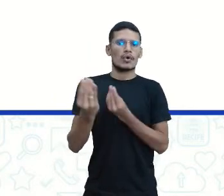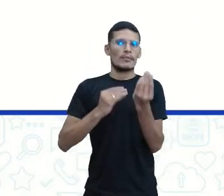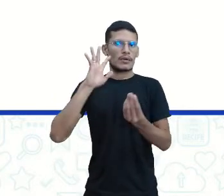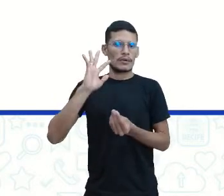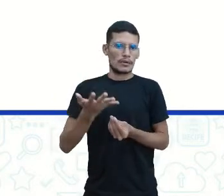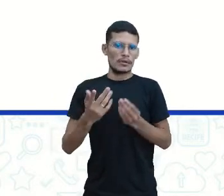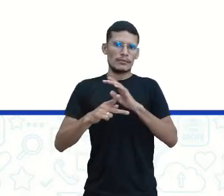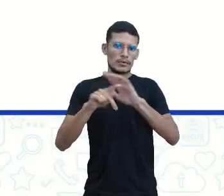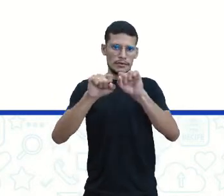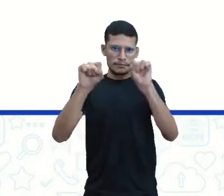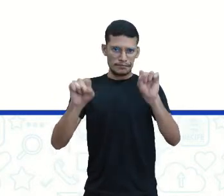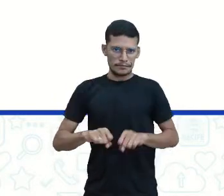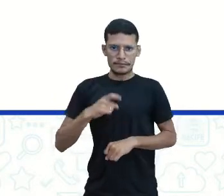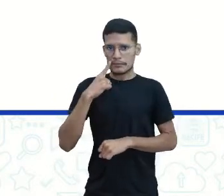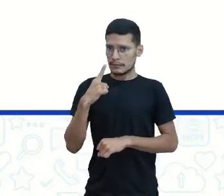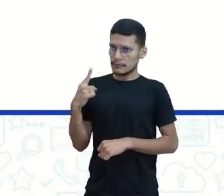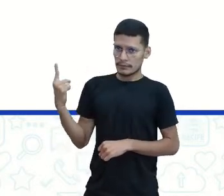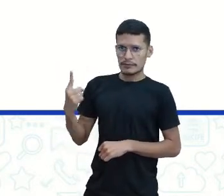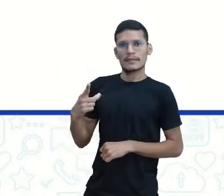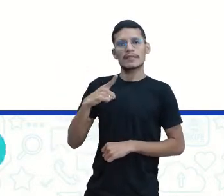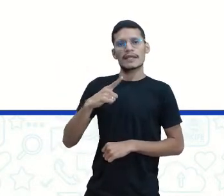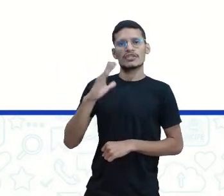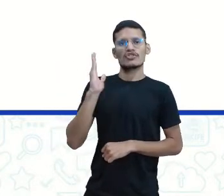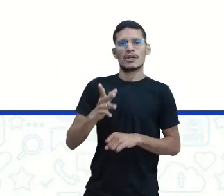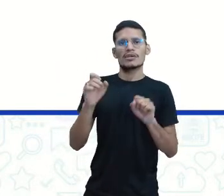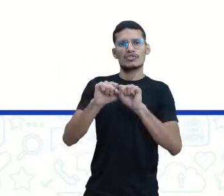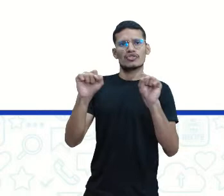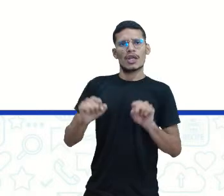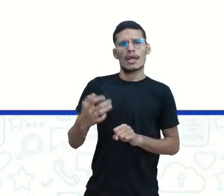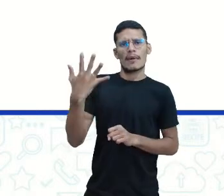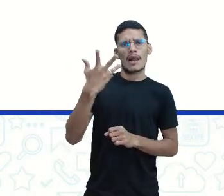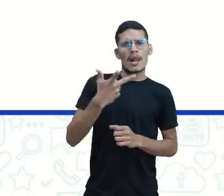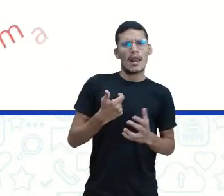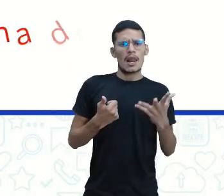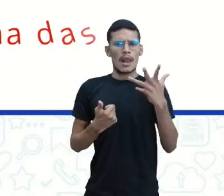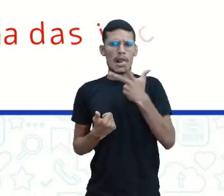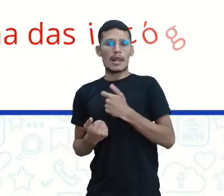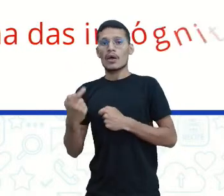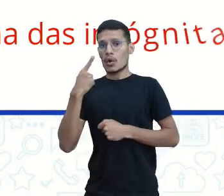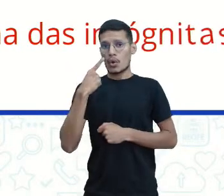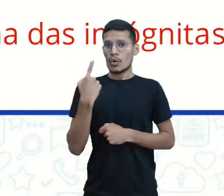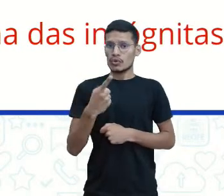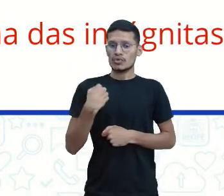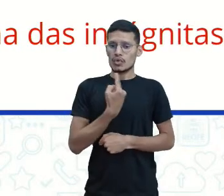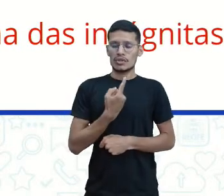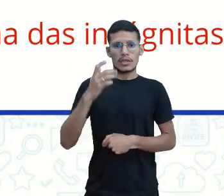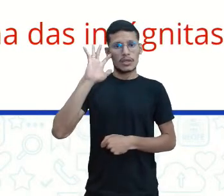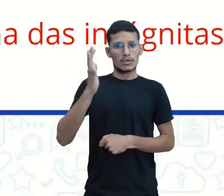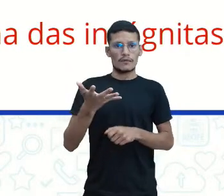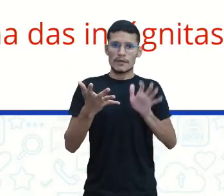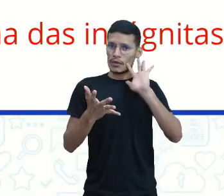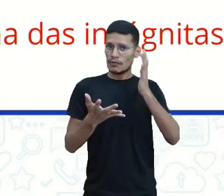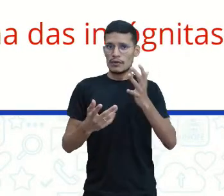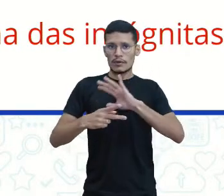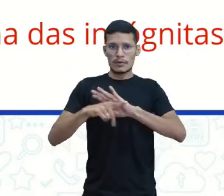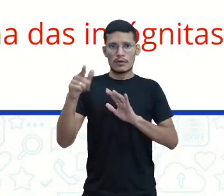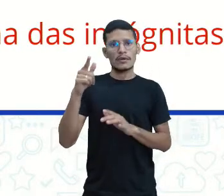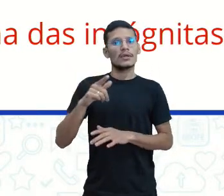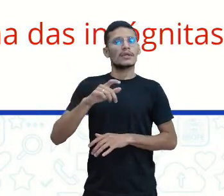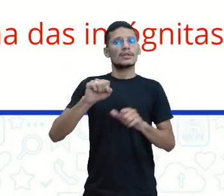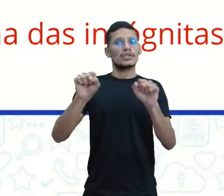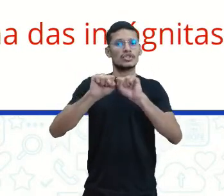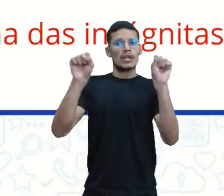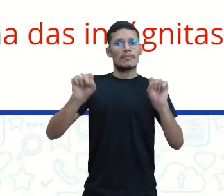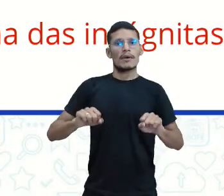equação, certo? Então, tá aí o sisteminha, bem bonitinho, certo? Então, para a gente resolver esse sistema aí